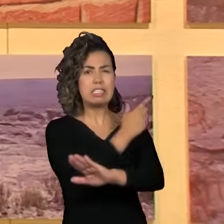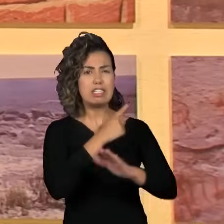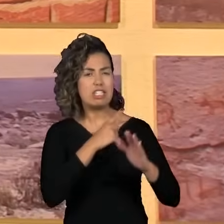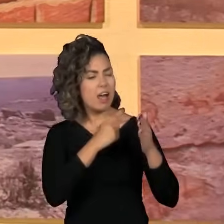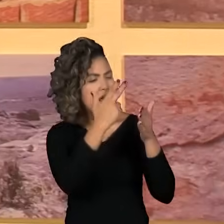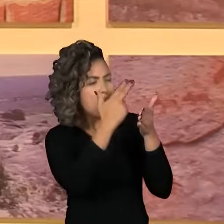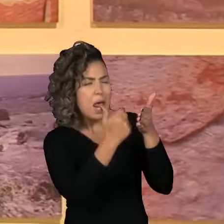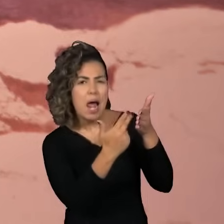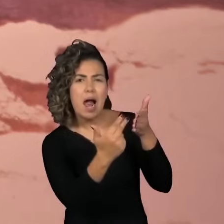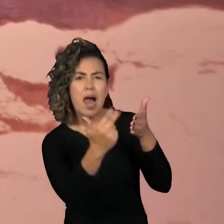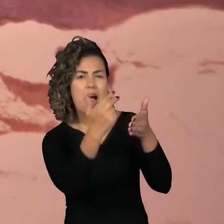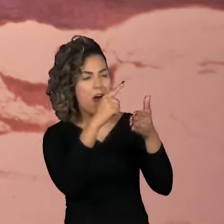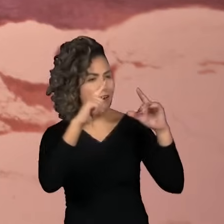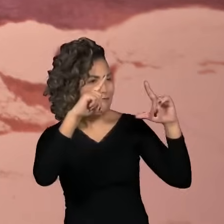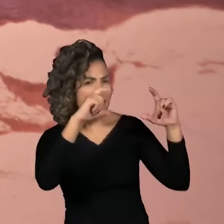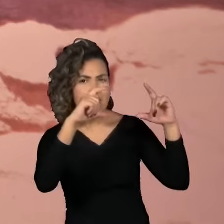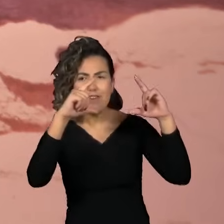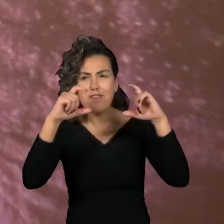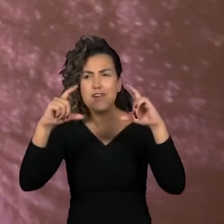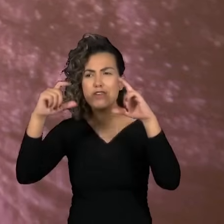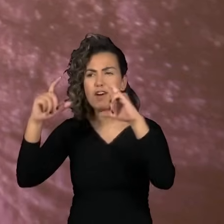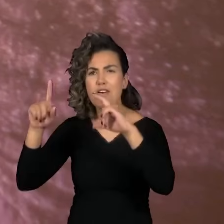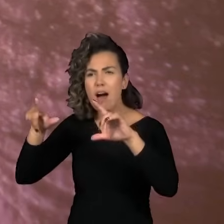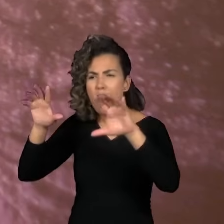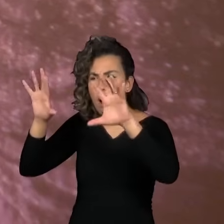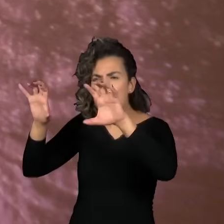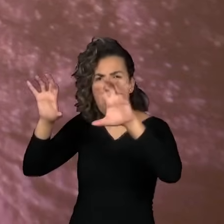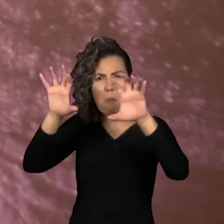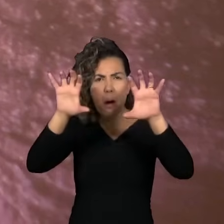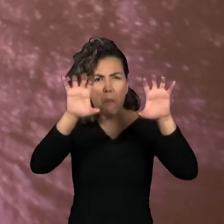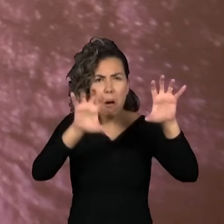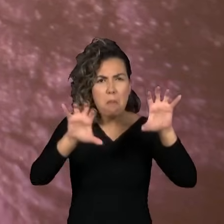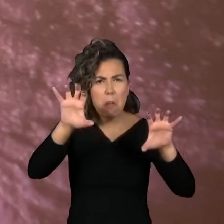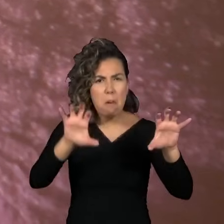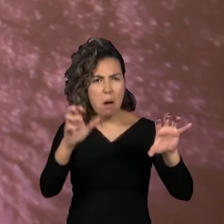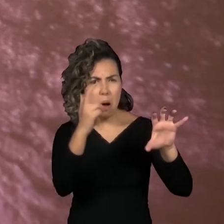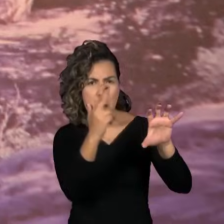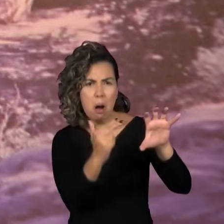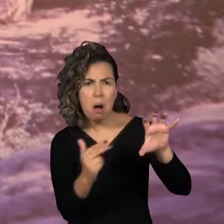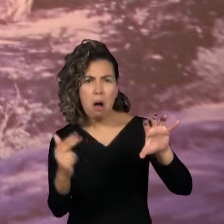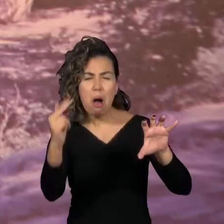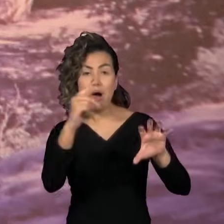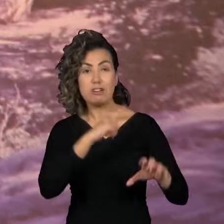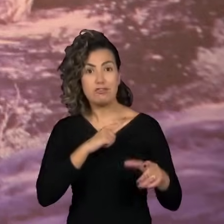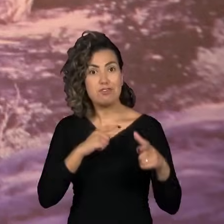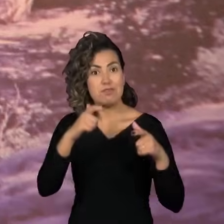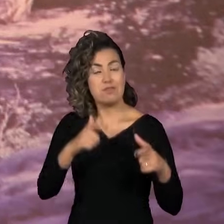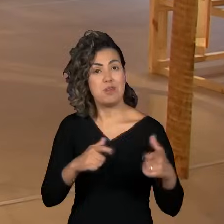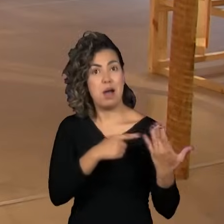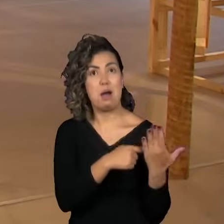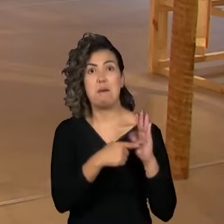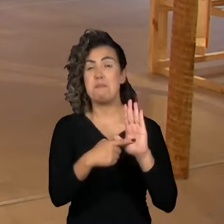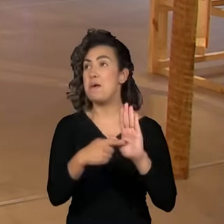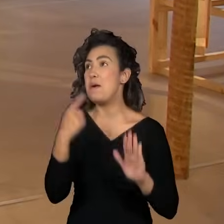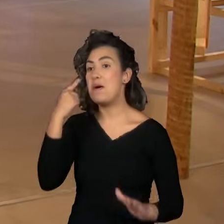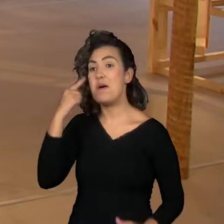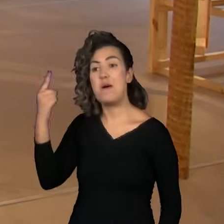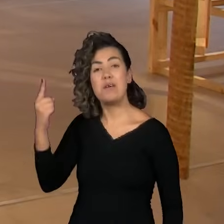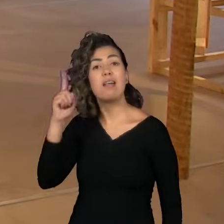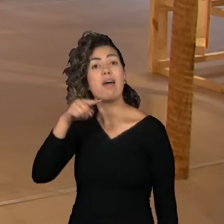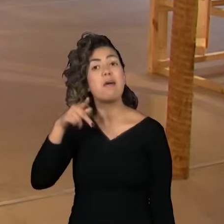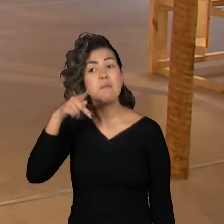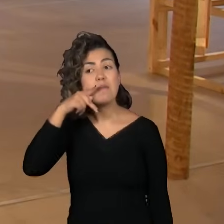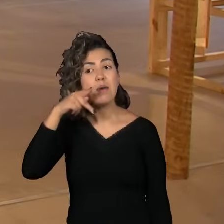fotografias que registram descobertas da arqueóloga Niede Guidon, do Parque Nacional da Serra da Capivara, no